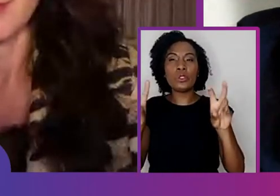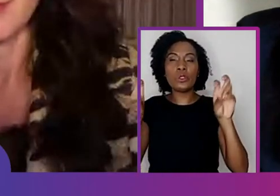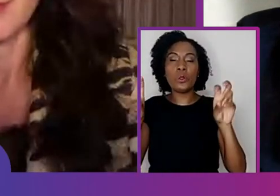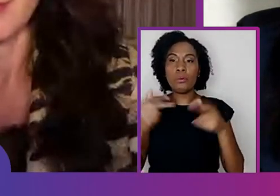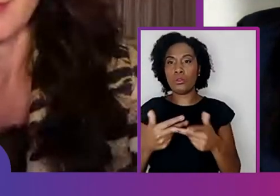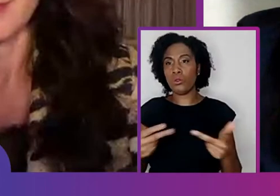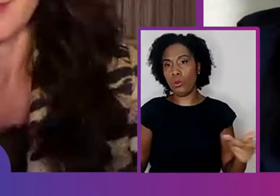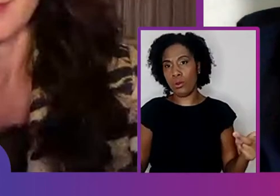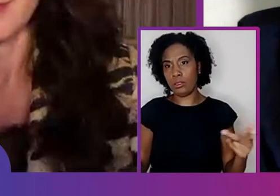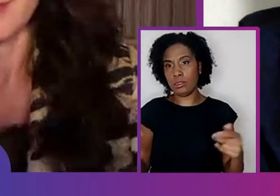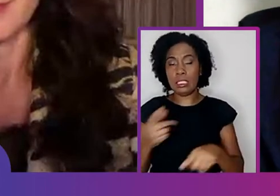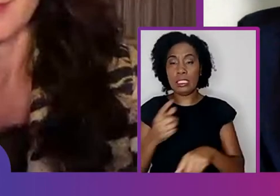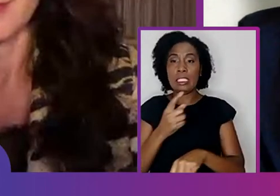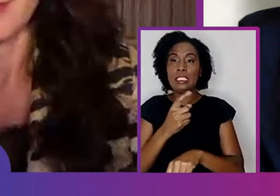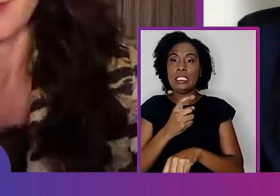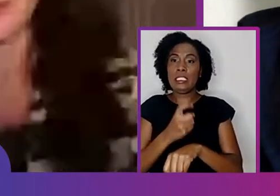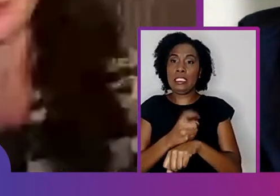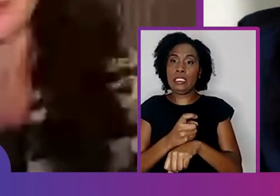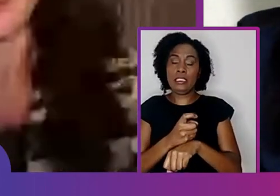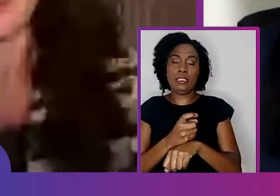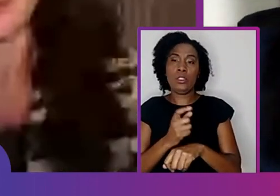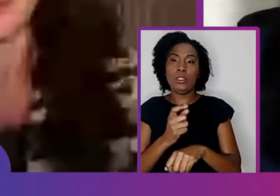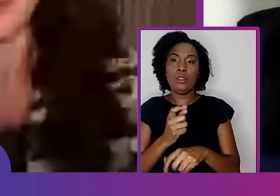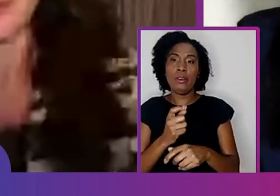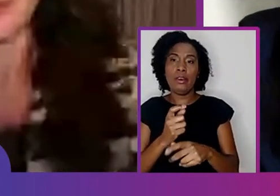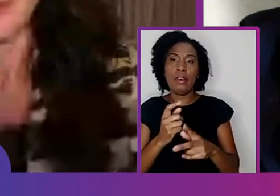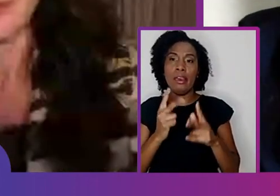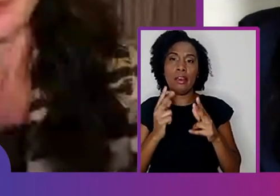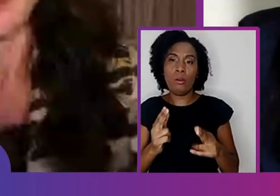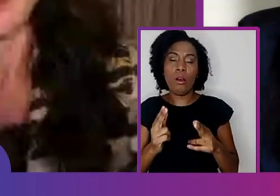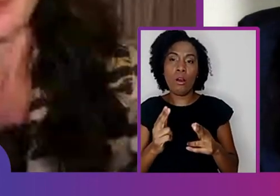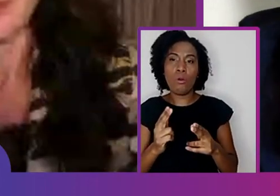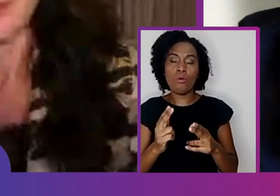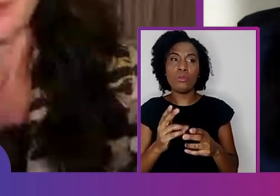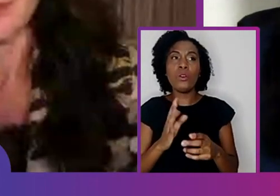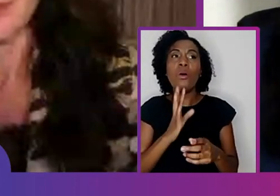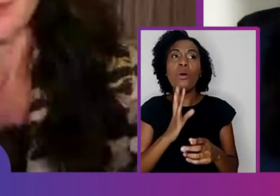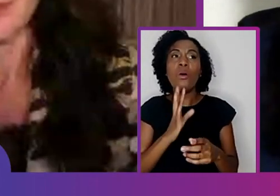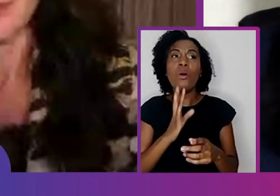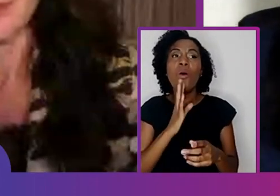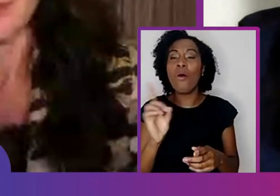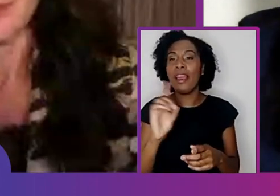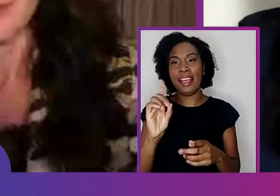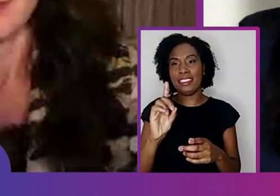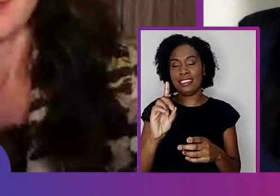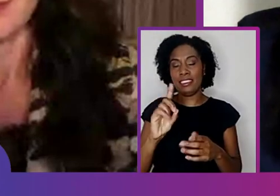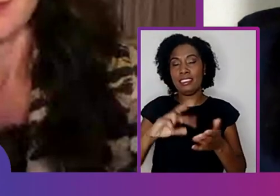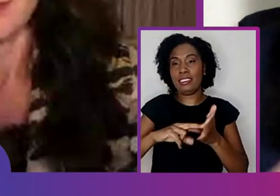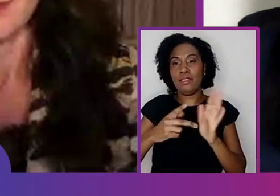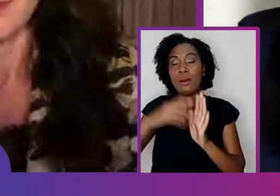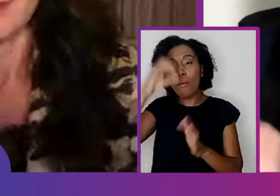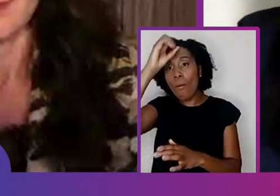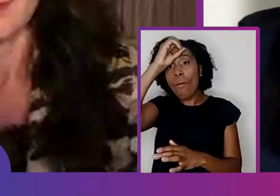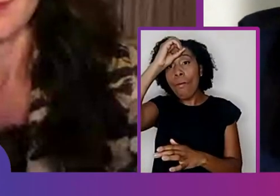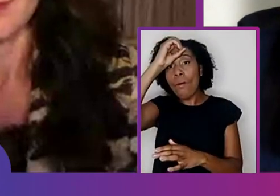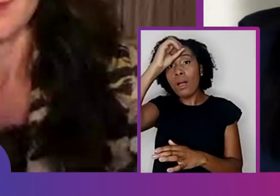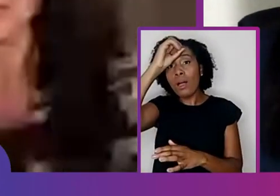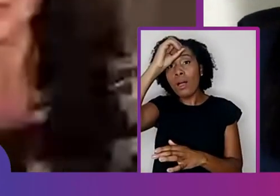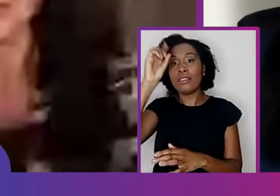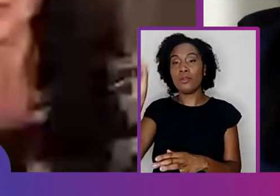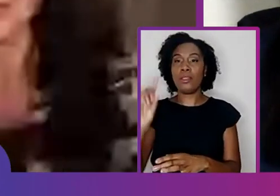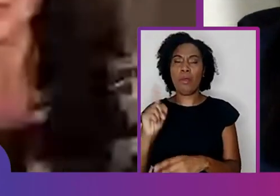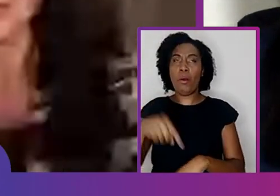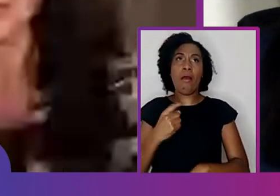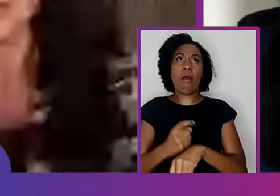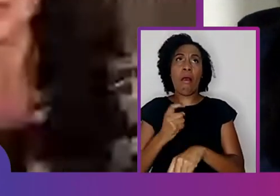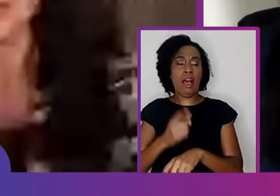seja entendido exatamente como a acepção da palavra. Ignorar é não saber. E este não saber não ter